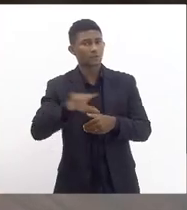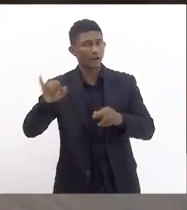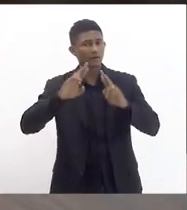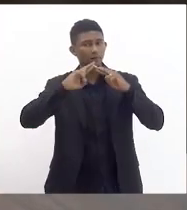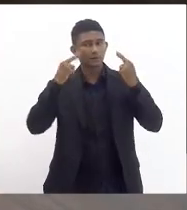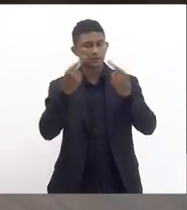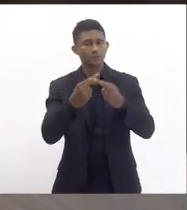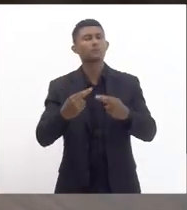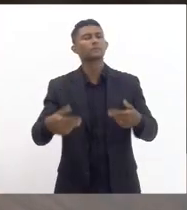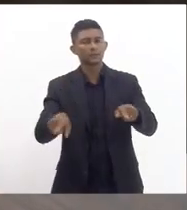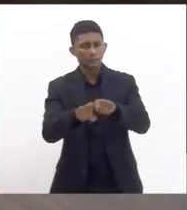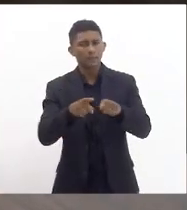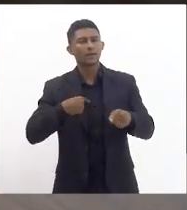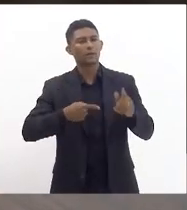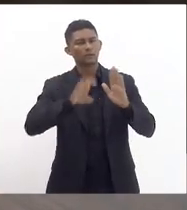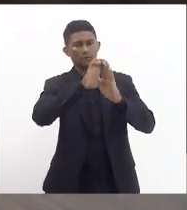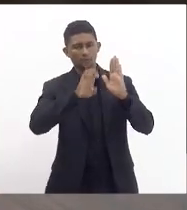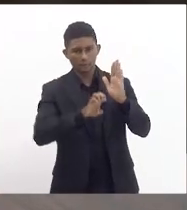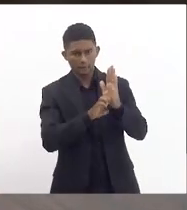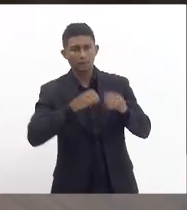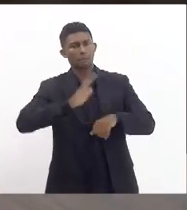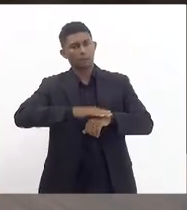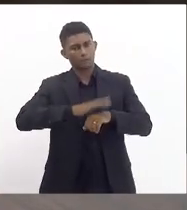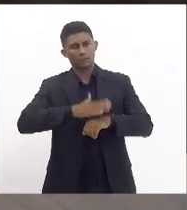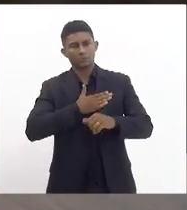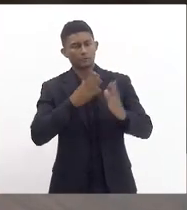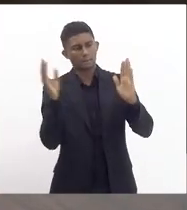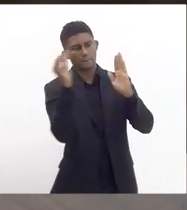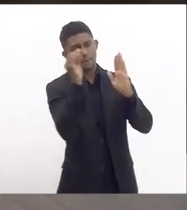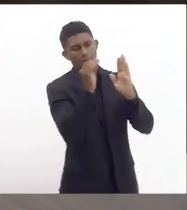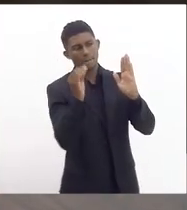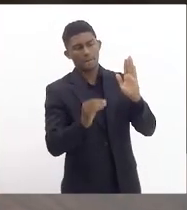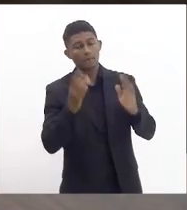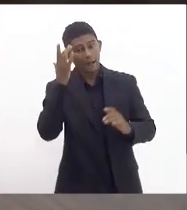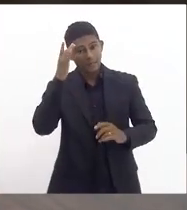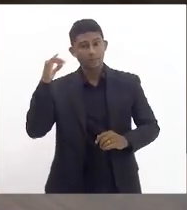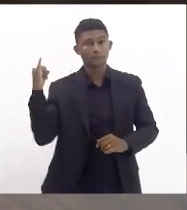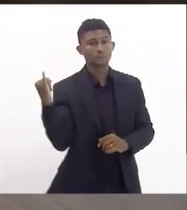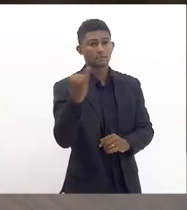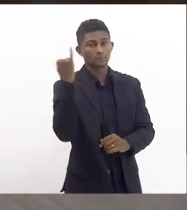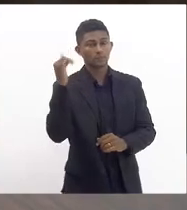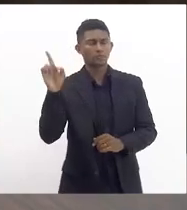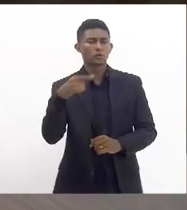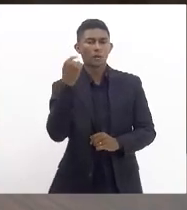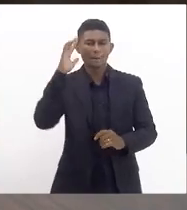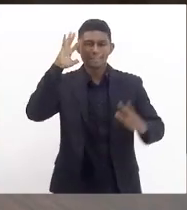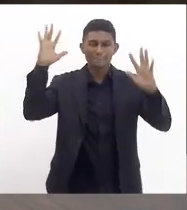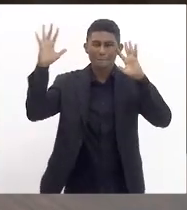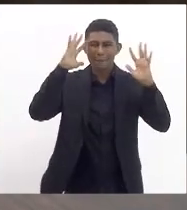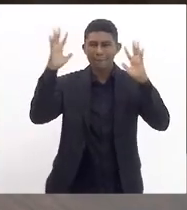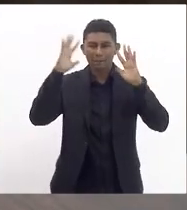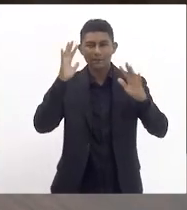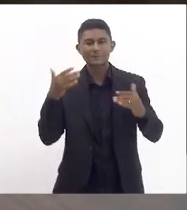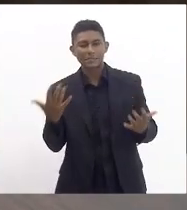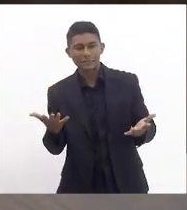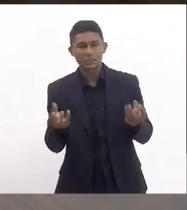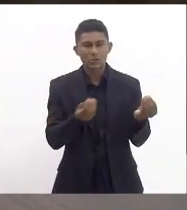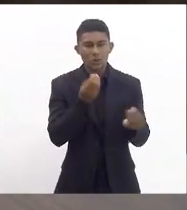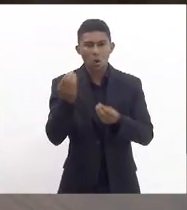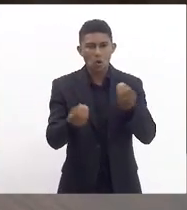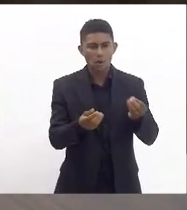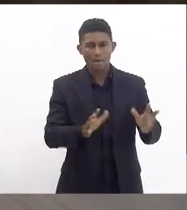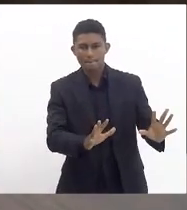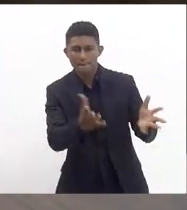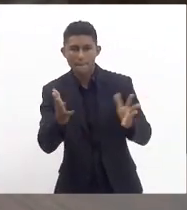fiz emendas também a todos eles, mas acho importante, de fato, a gente pensar em alternativas que contribuam para a diversificação das